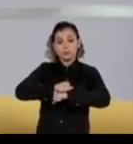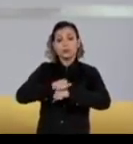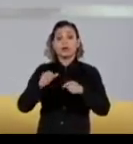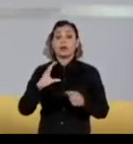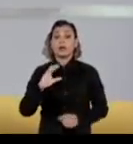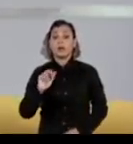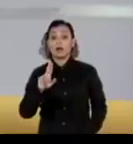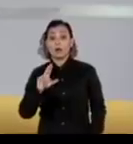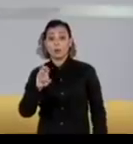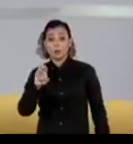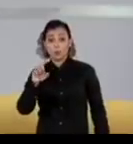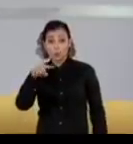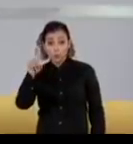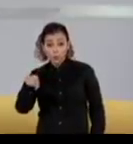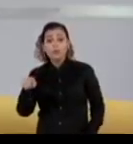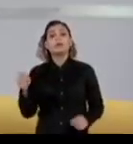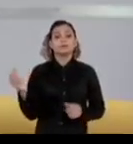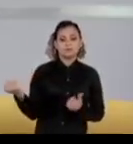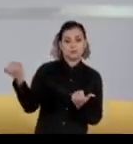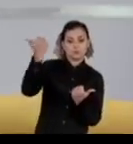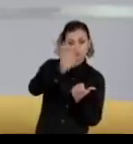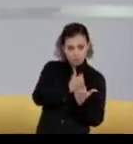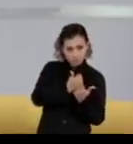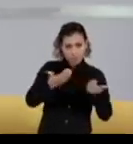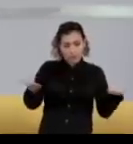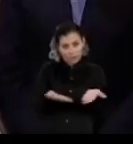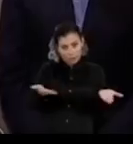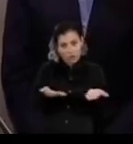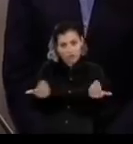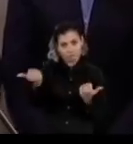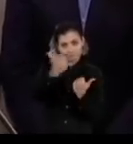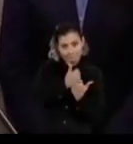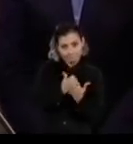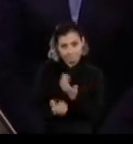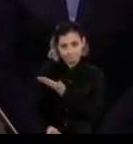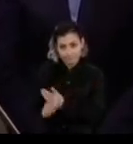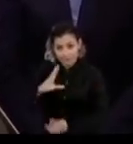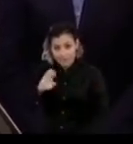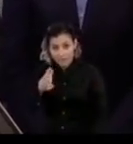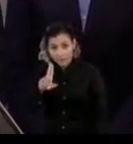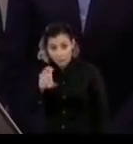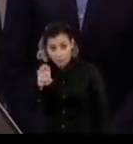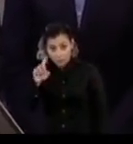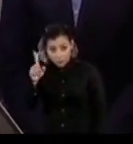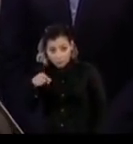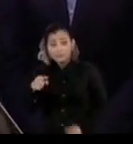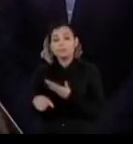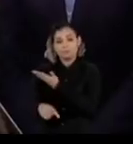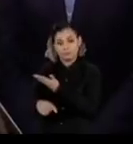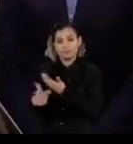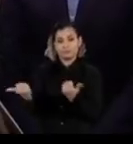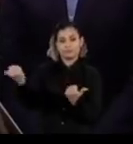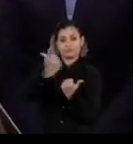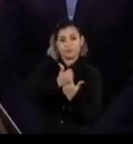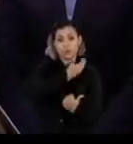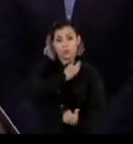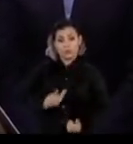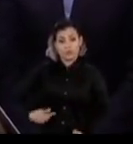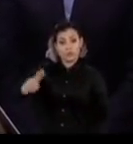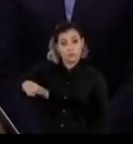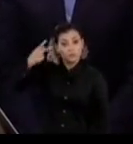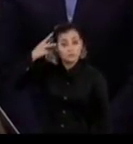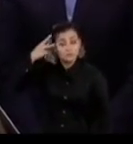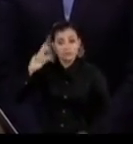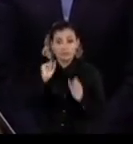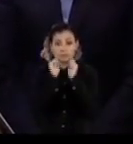Cauê Macris assumiu o governo em exercício. Cauê Macris foi empossado como governador na